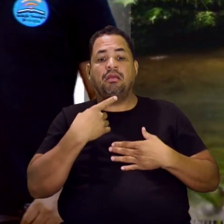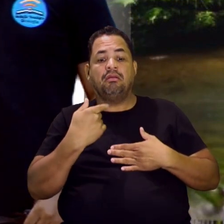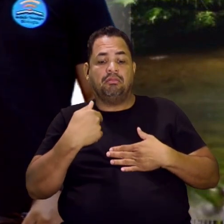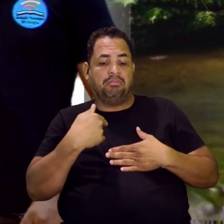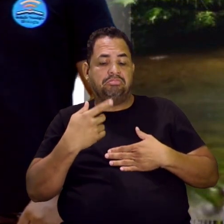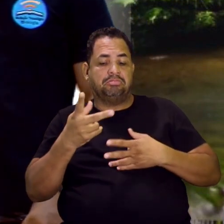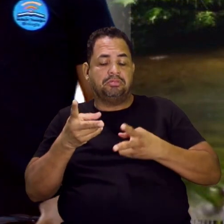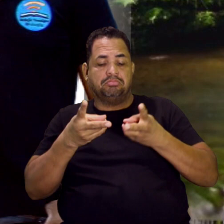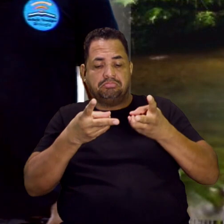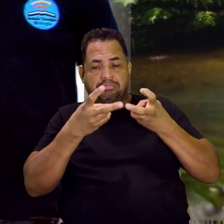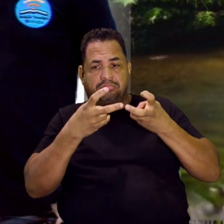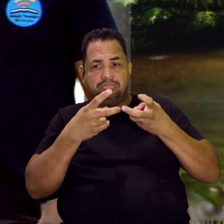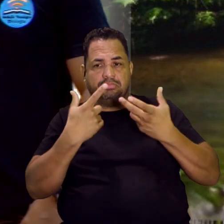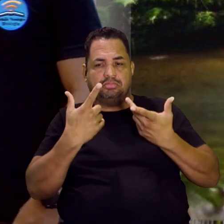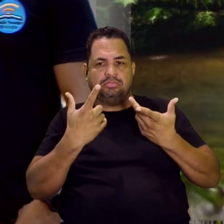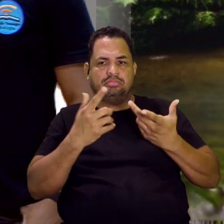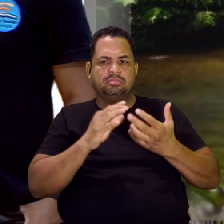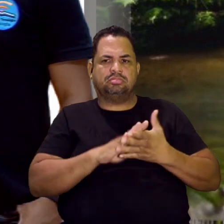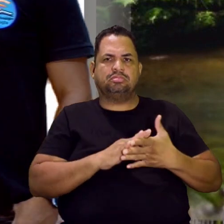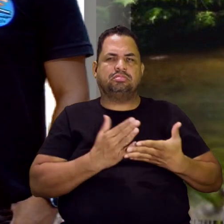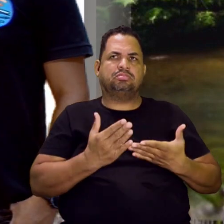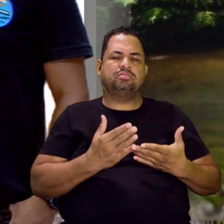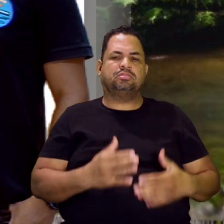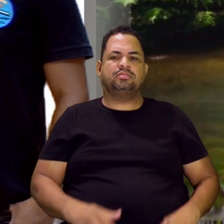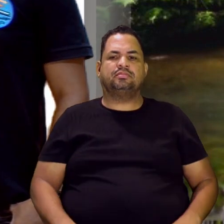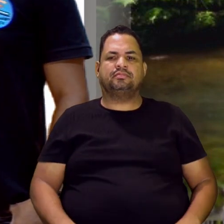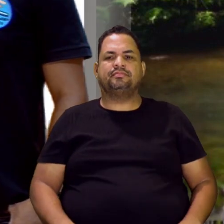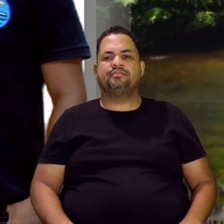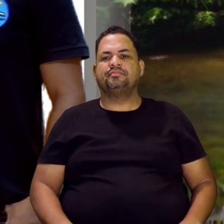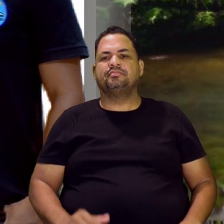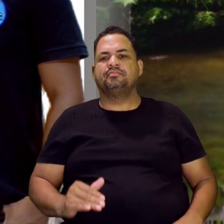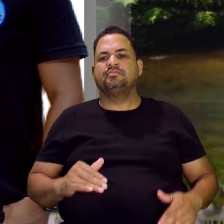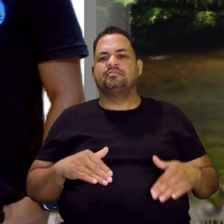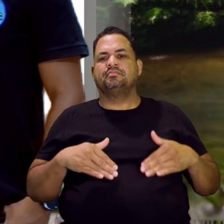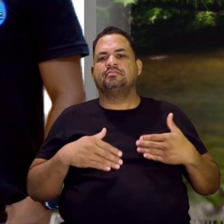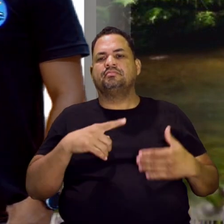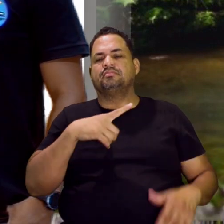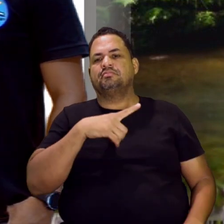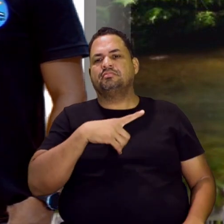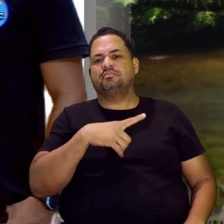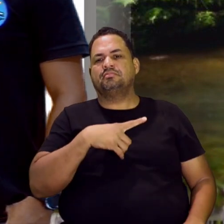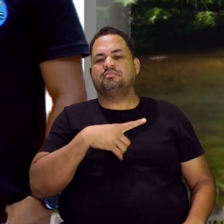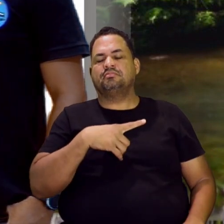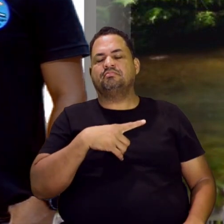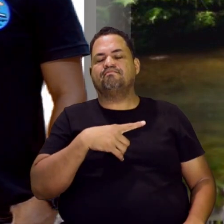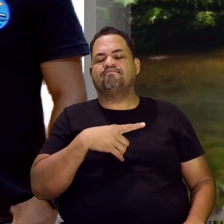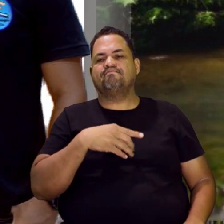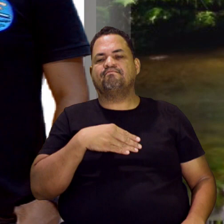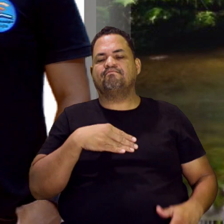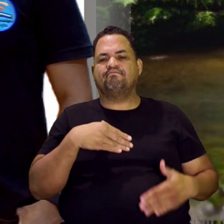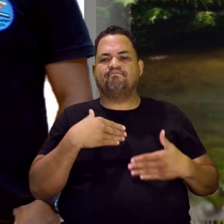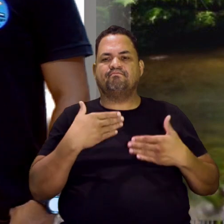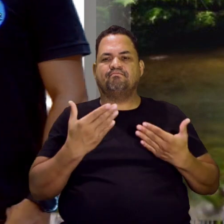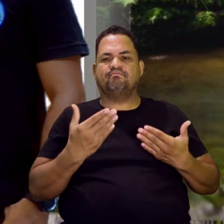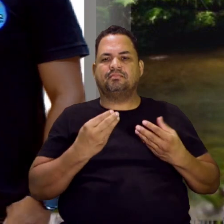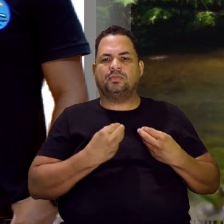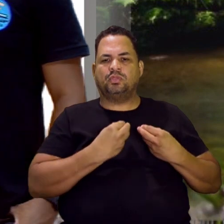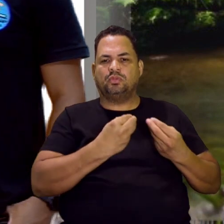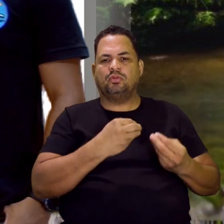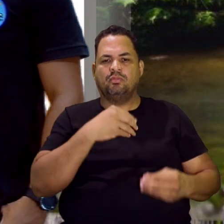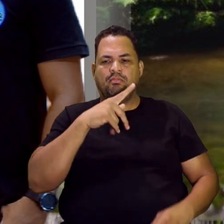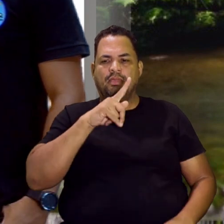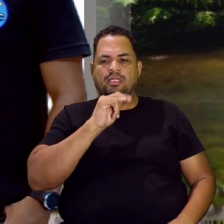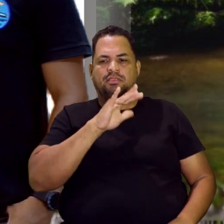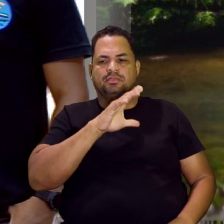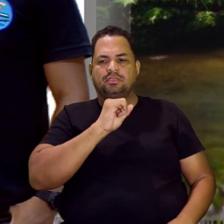percebendo aquilo, como se eu estivesse viajando demais. Então, a partir do momento em que eu dou o placebo lá para